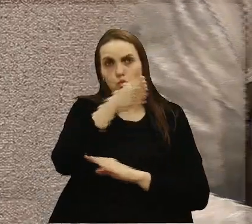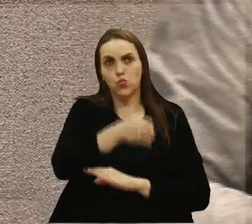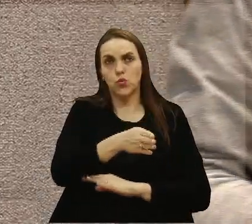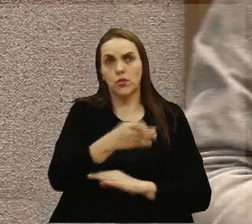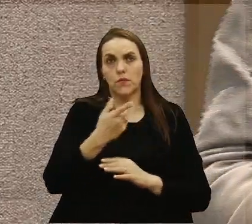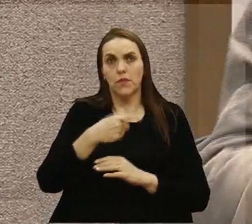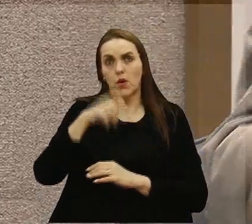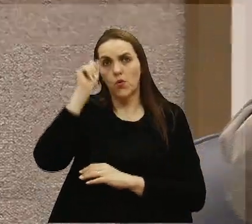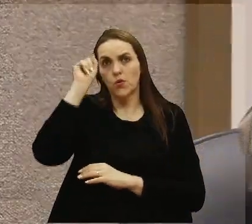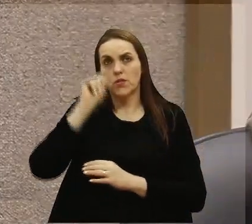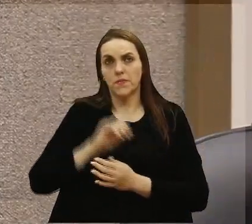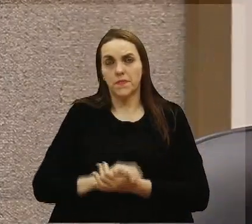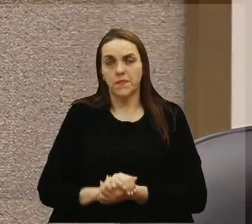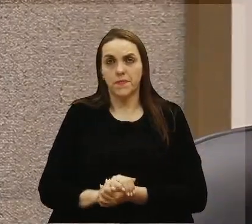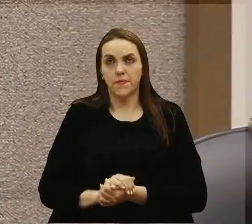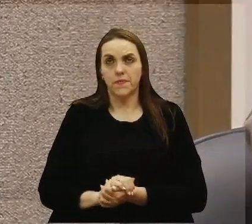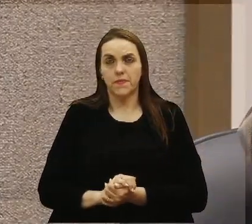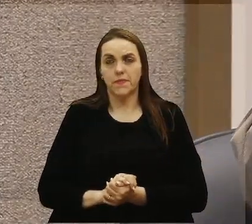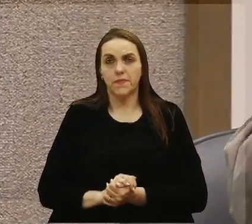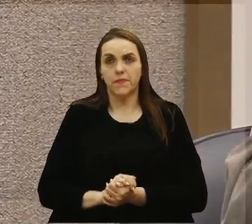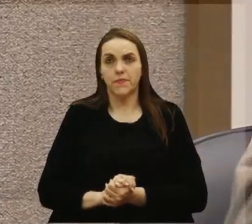universidade.